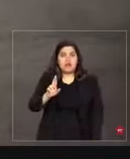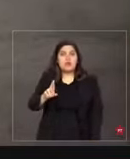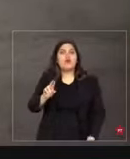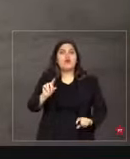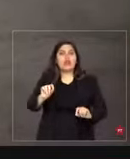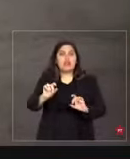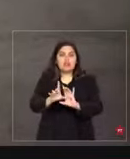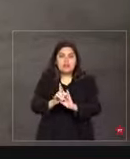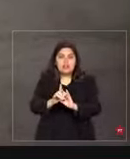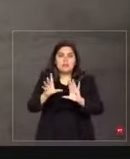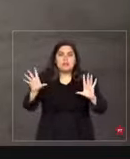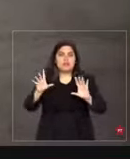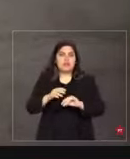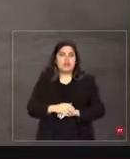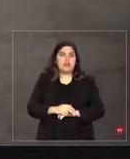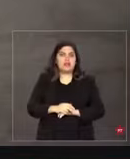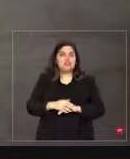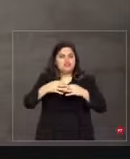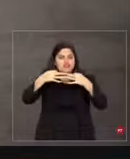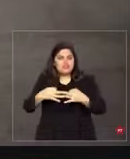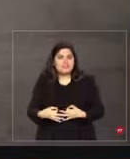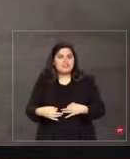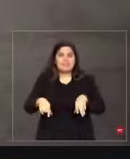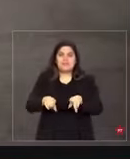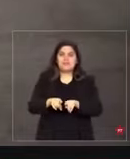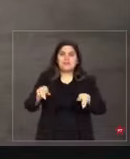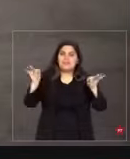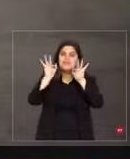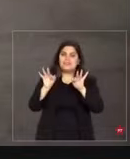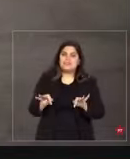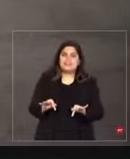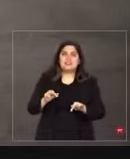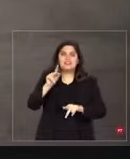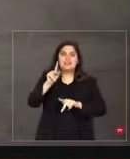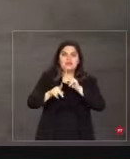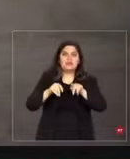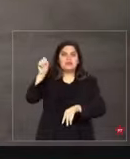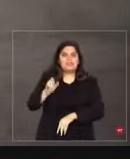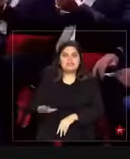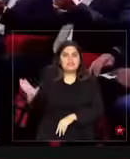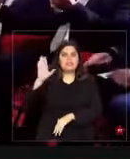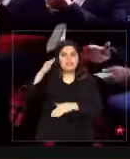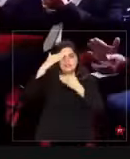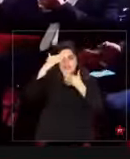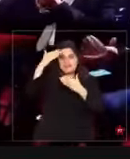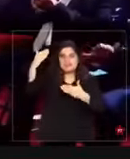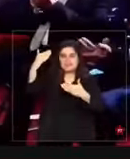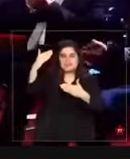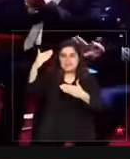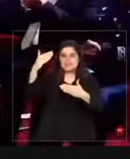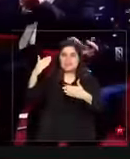liberdade, da dignidade e da felicidade do povo brasileiro. Muito obrigado.